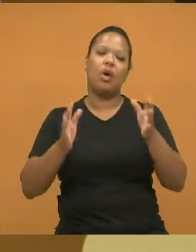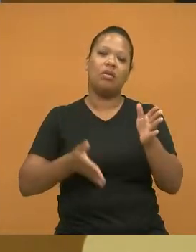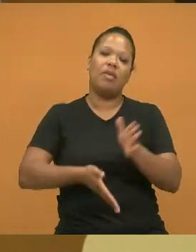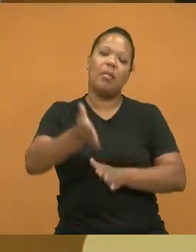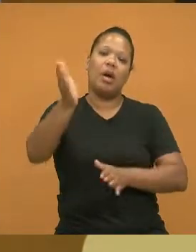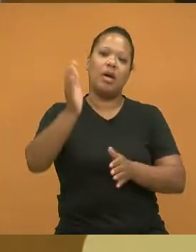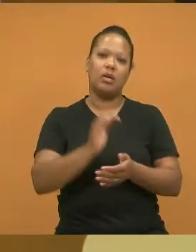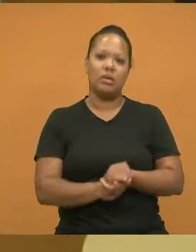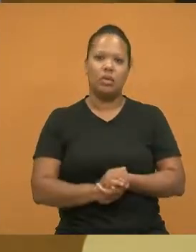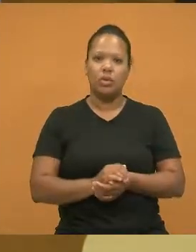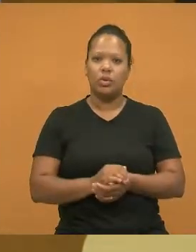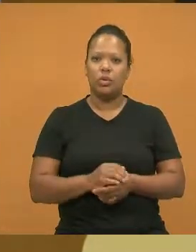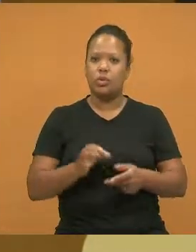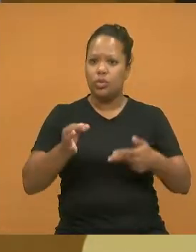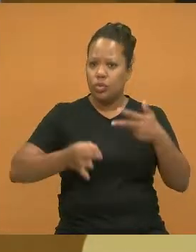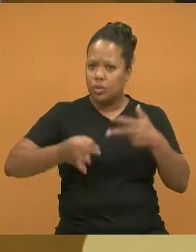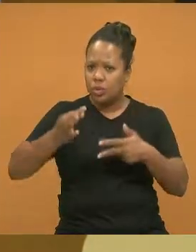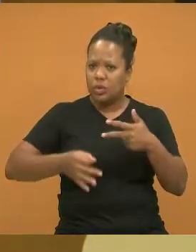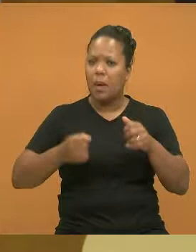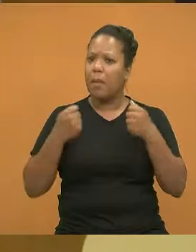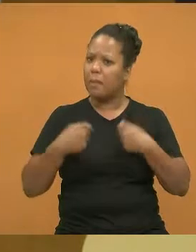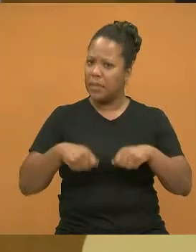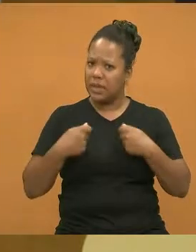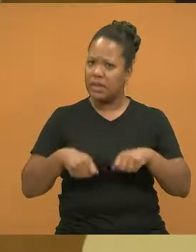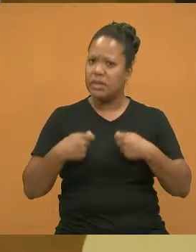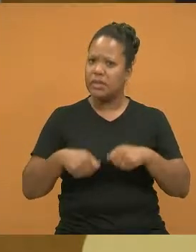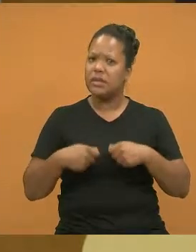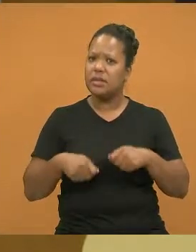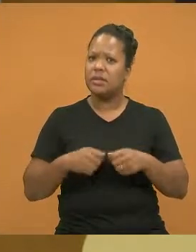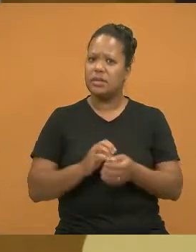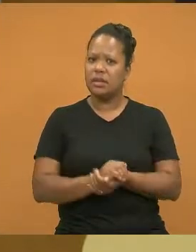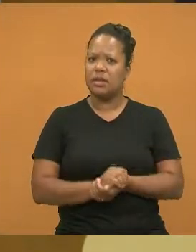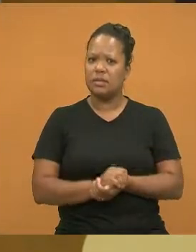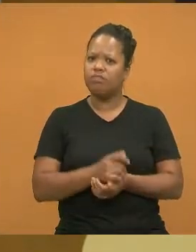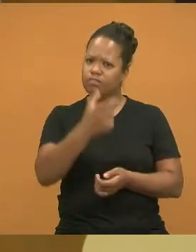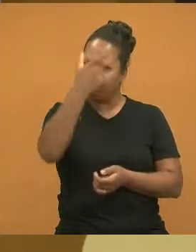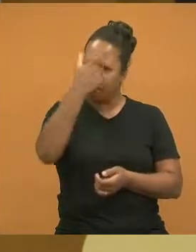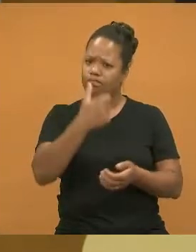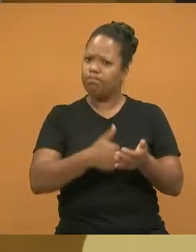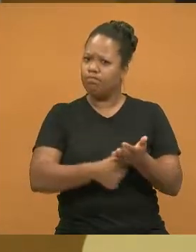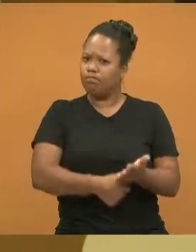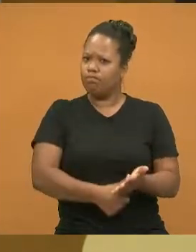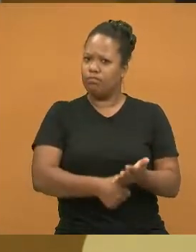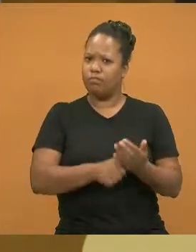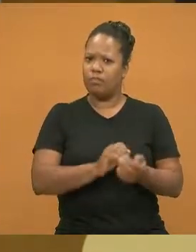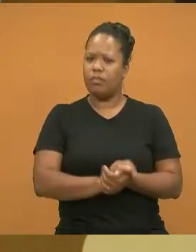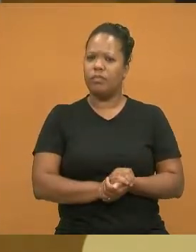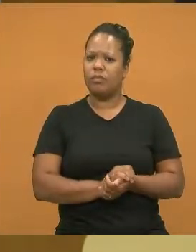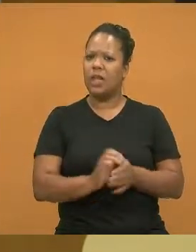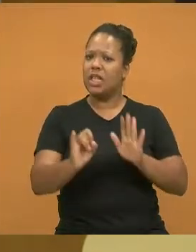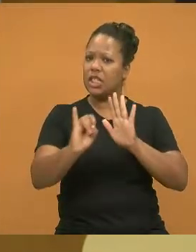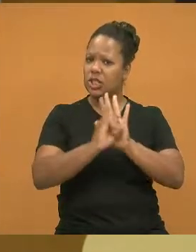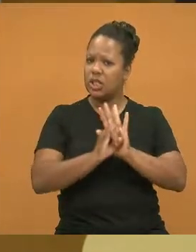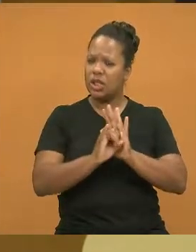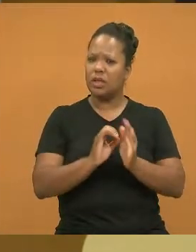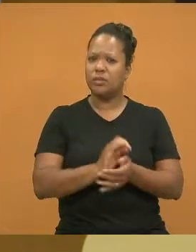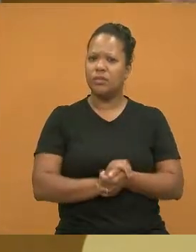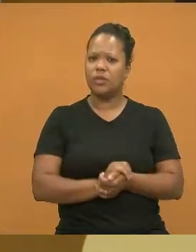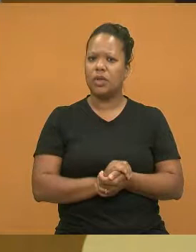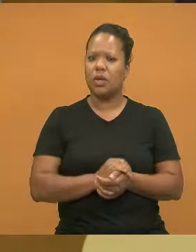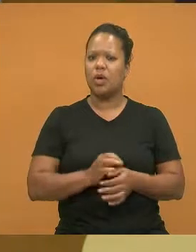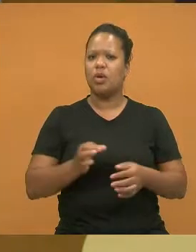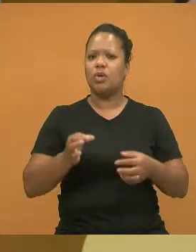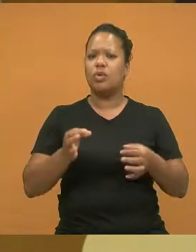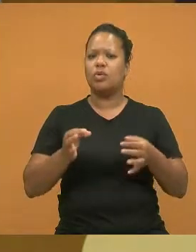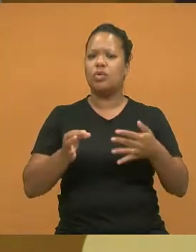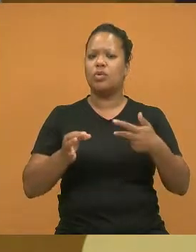ele tem que começar a recuperar a sua identidade, porque a gente vê aqui na cidade, Luiz Flávio, o Judiciário ele está querendo